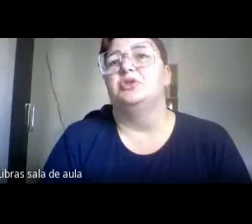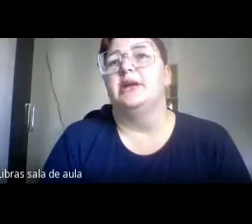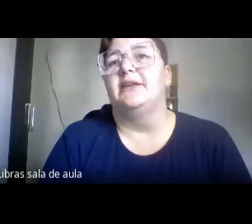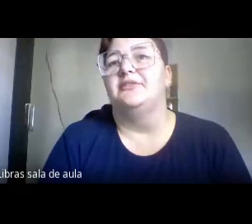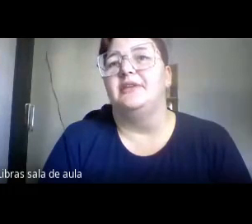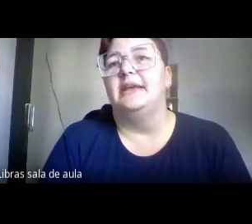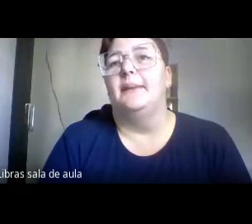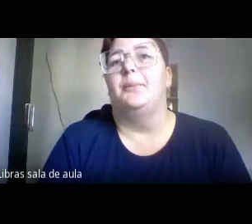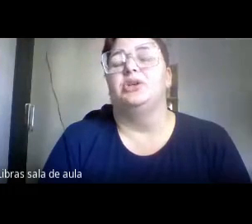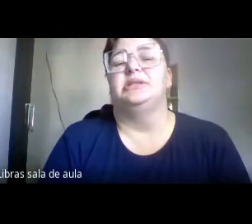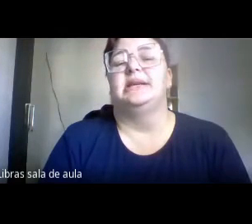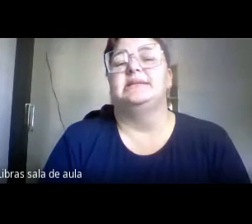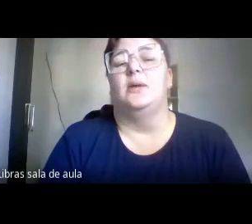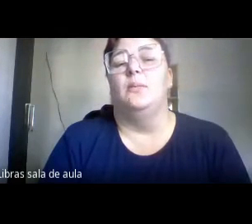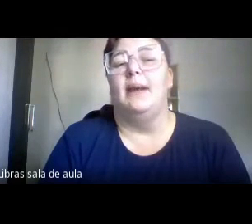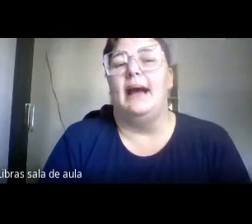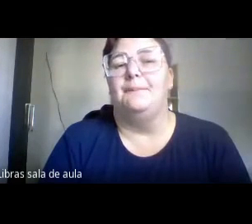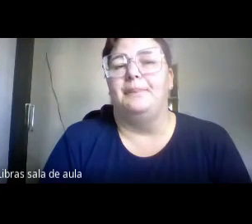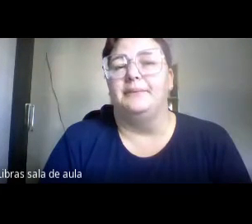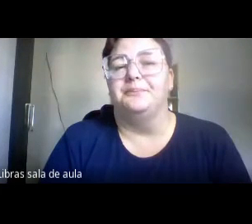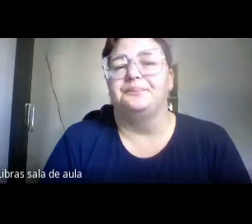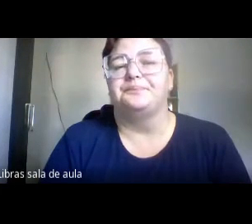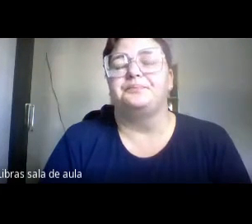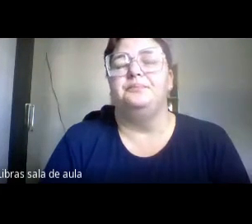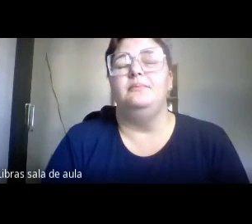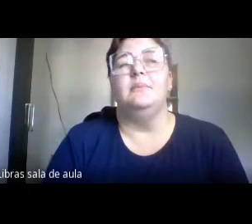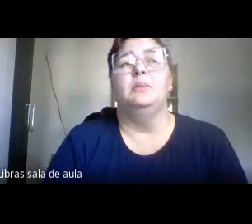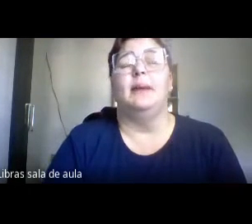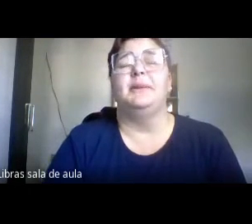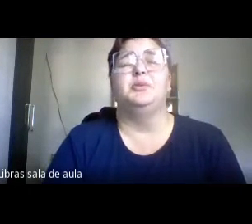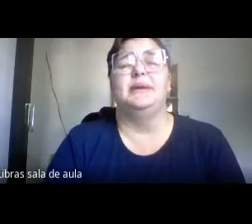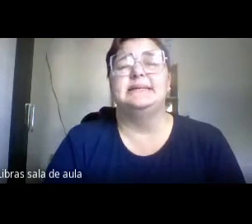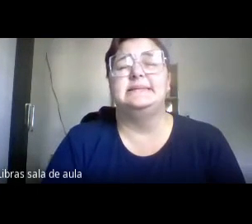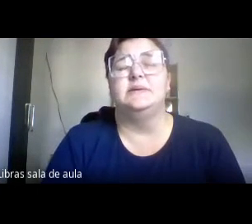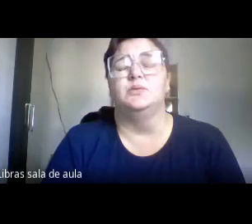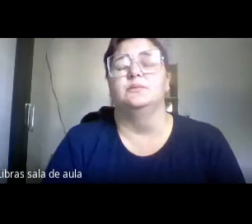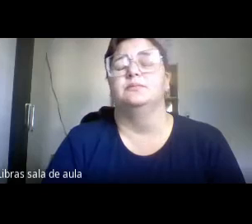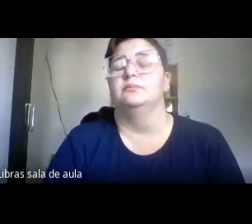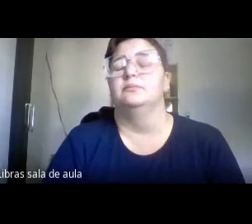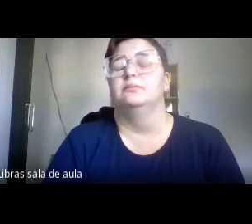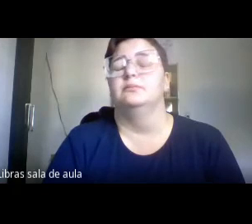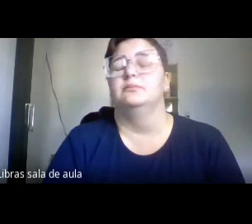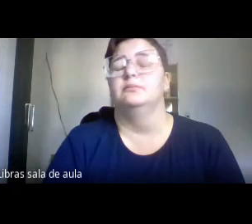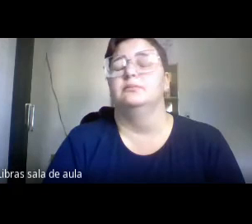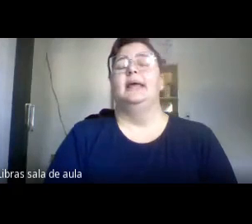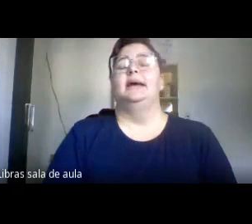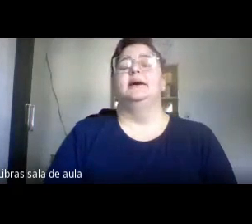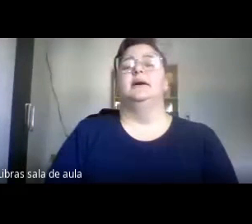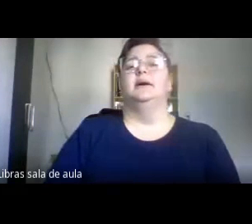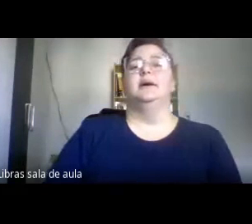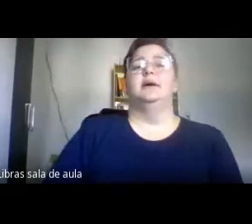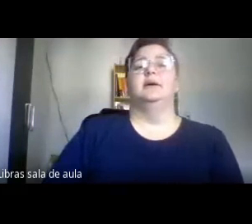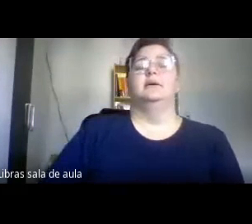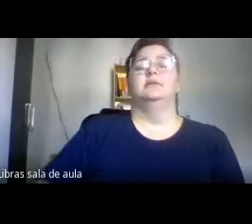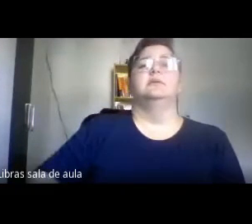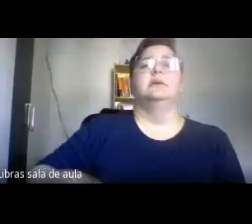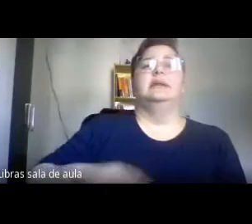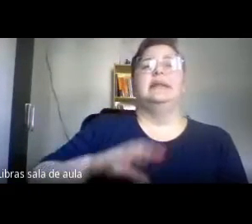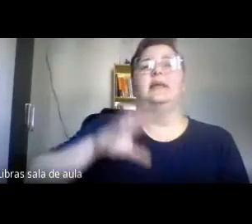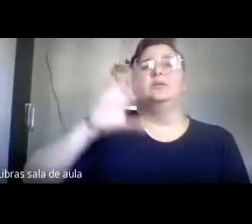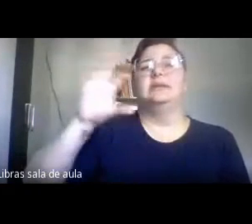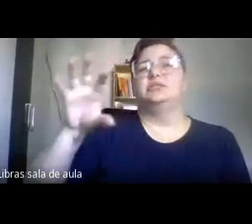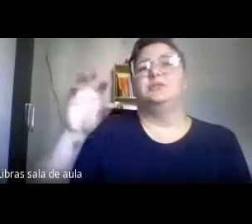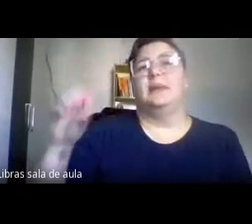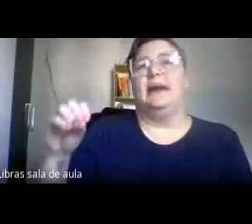professor de geografia pode trazer um mapa do Brasil, né?